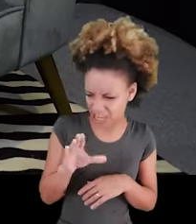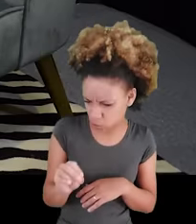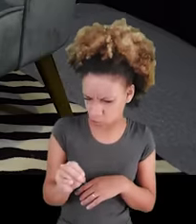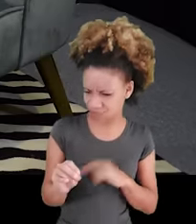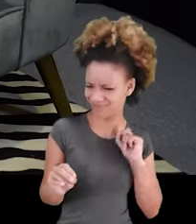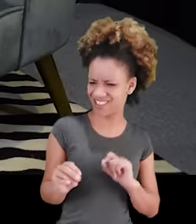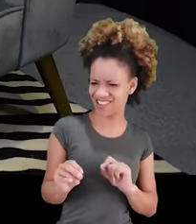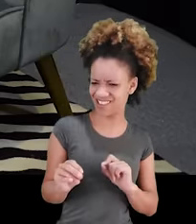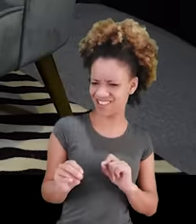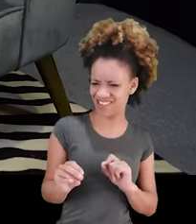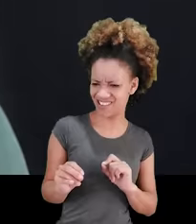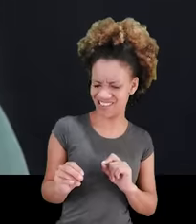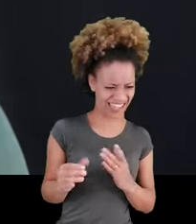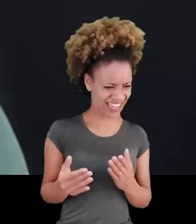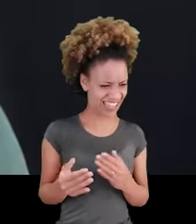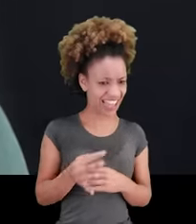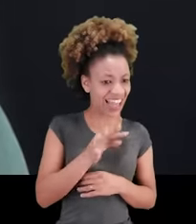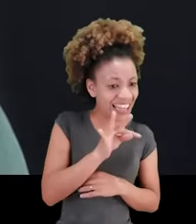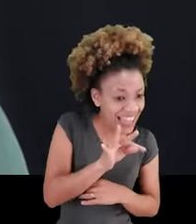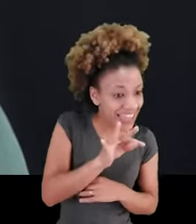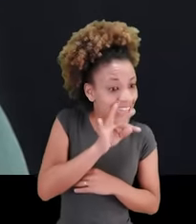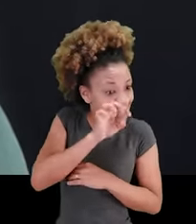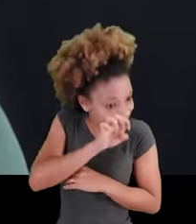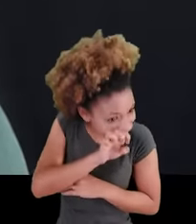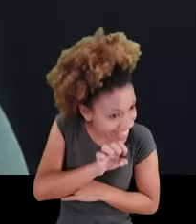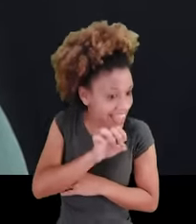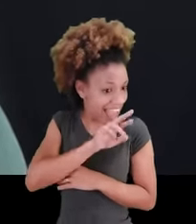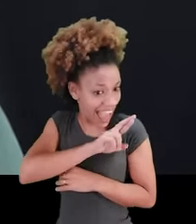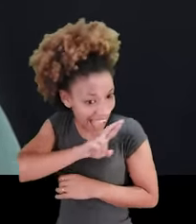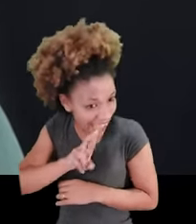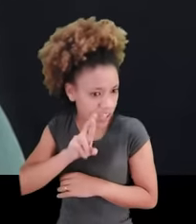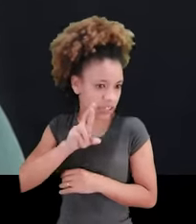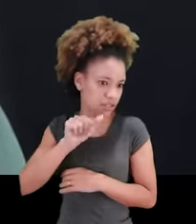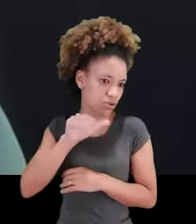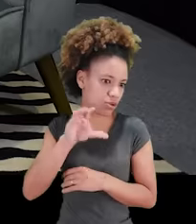é traço. Por que você tirou o E? Tem ah, é? Terraço. É tão deslabor... Traço.